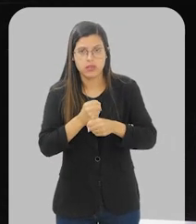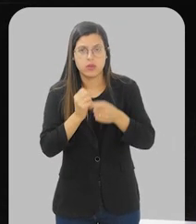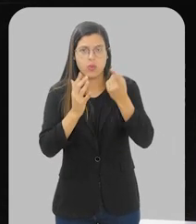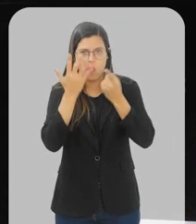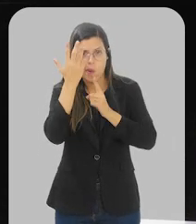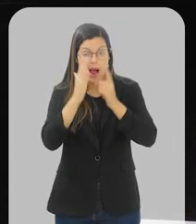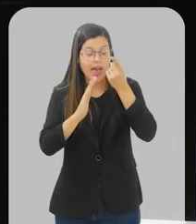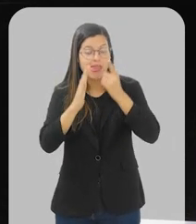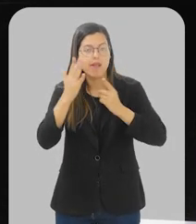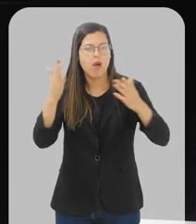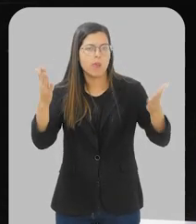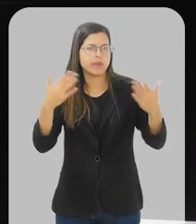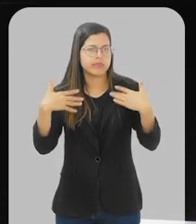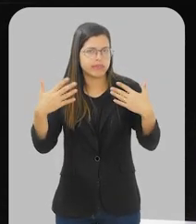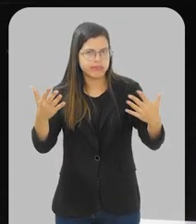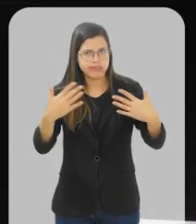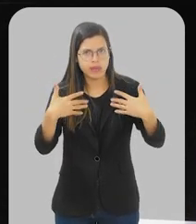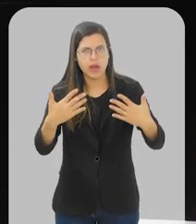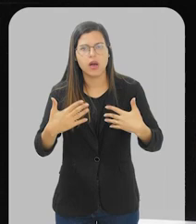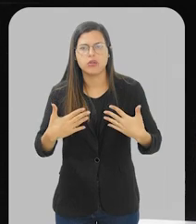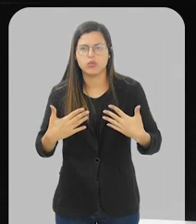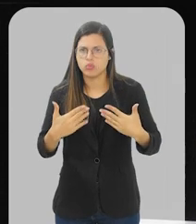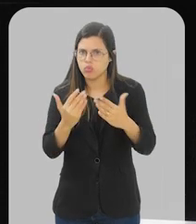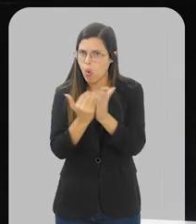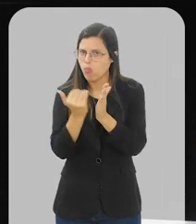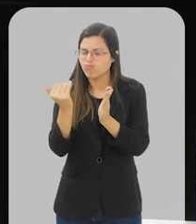E esse ano no carnaval foi um calor